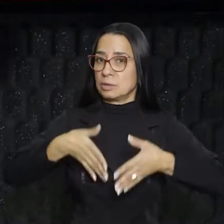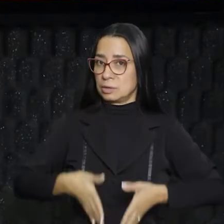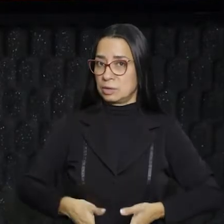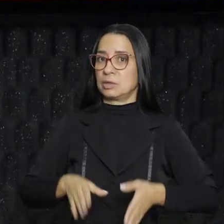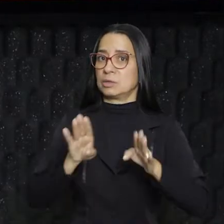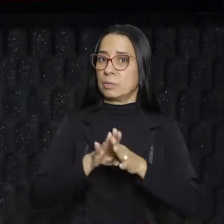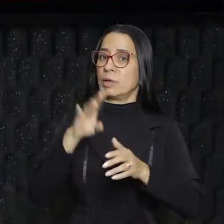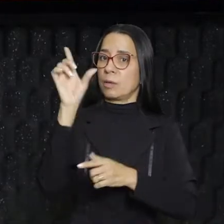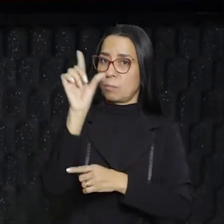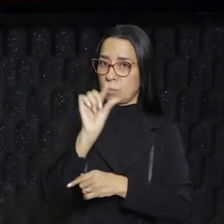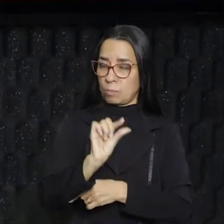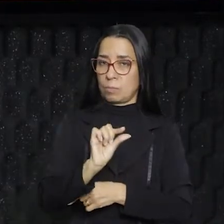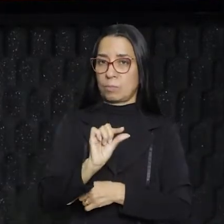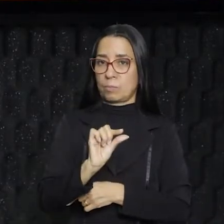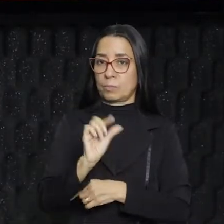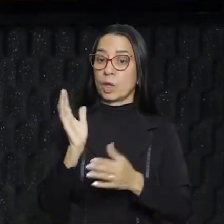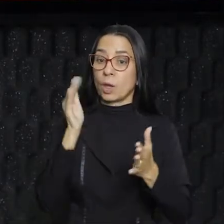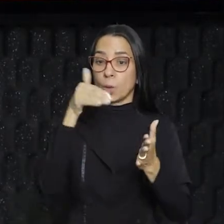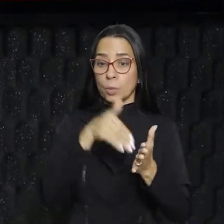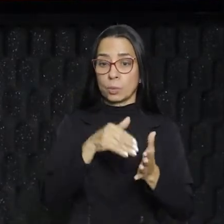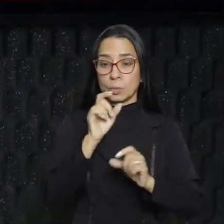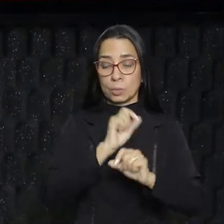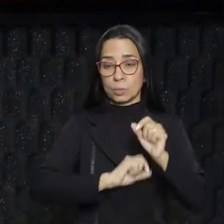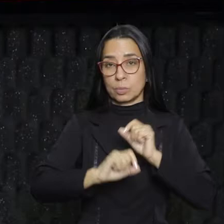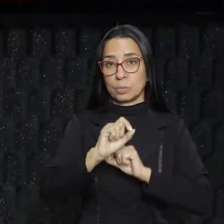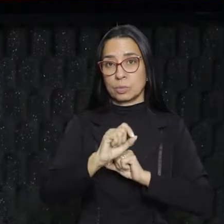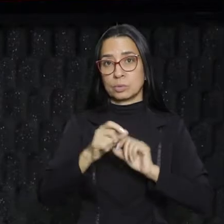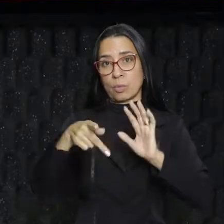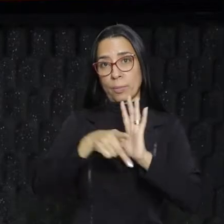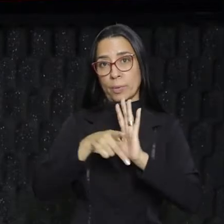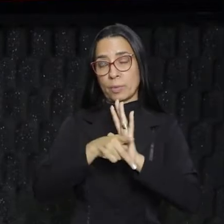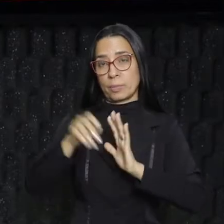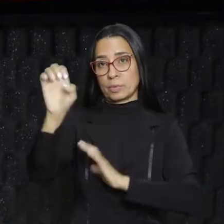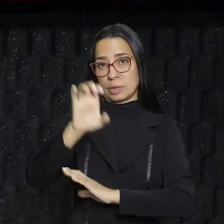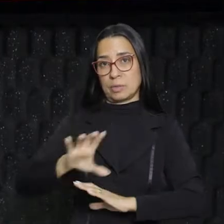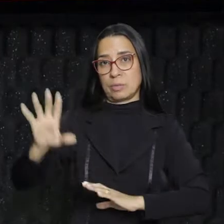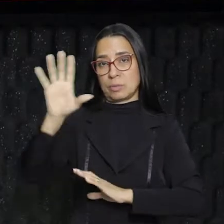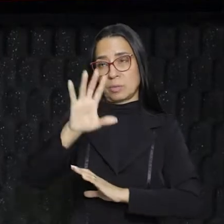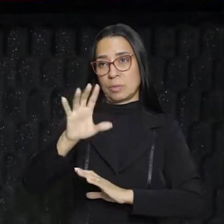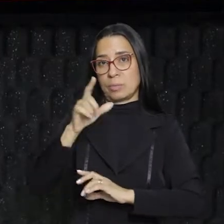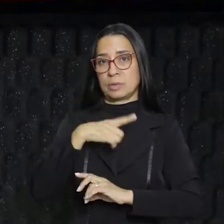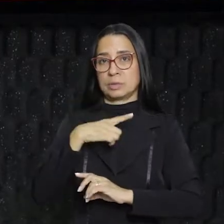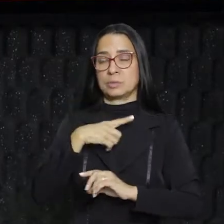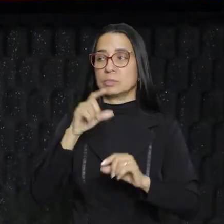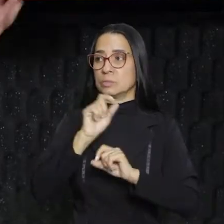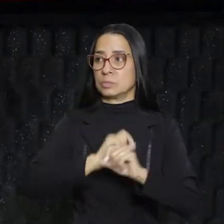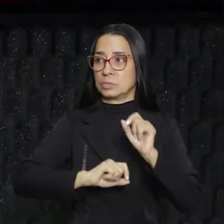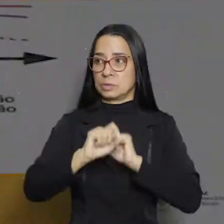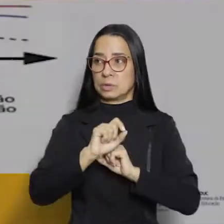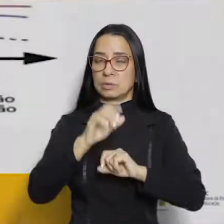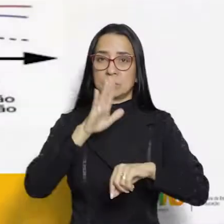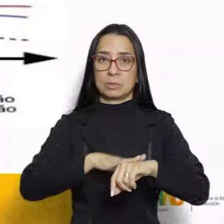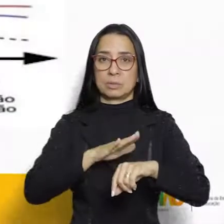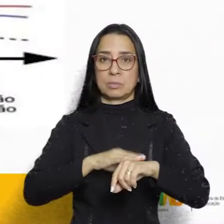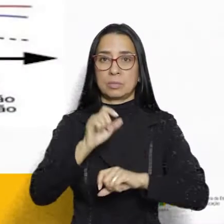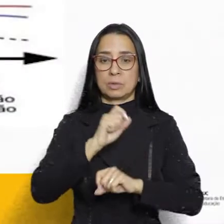começa a cair. E no último caso específico da Europa, nós temos aí, galerinha, né, o que nós chamamos